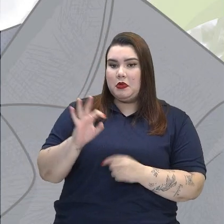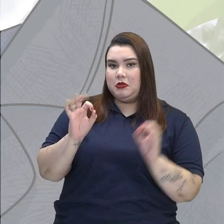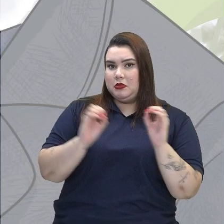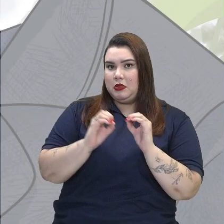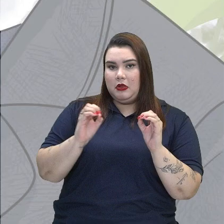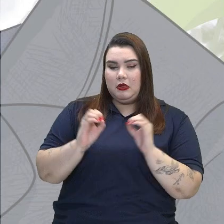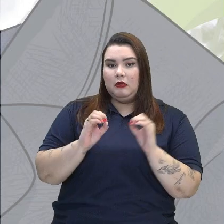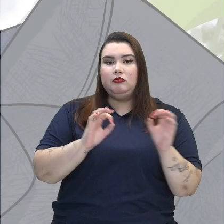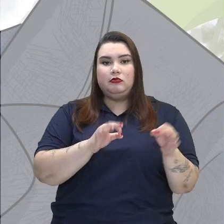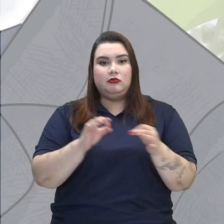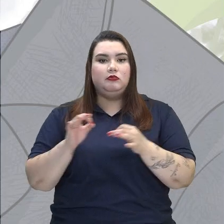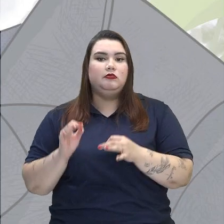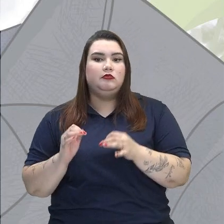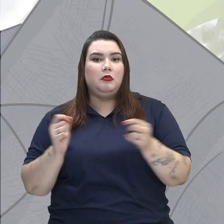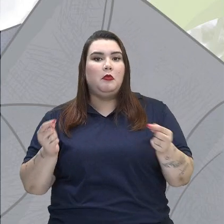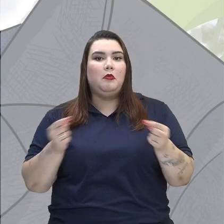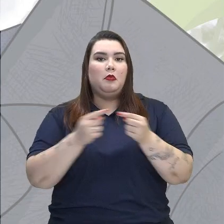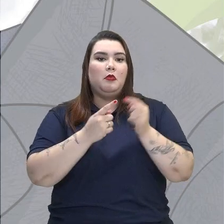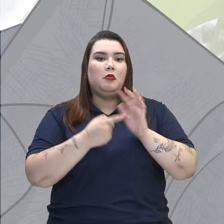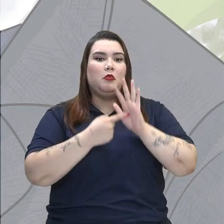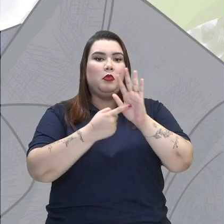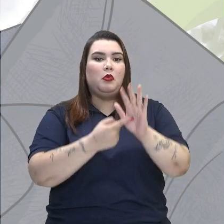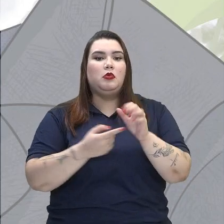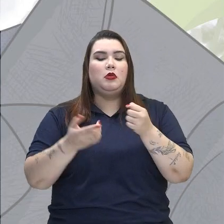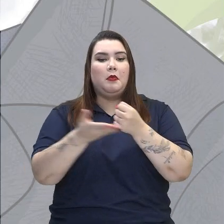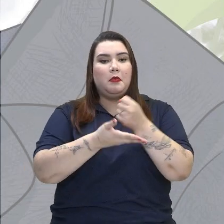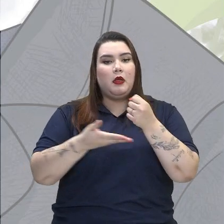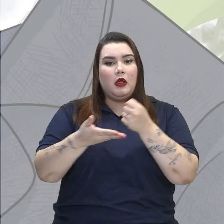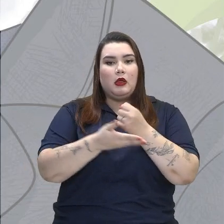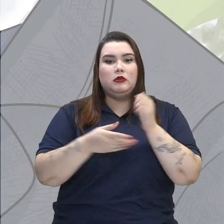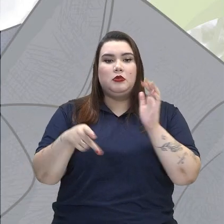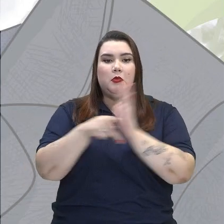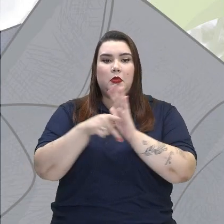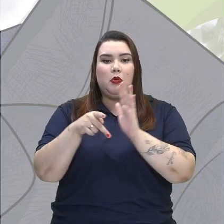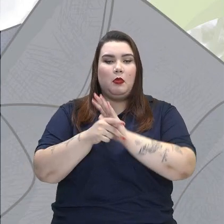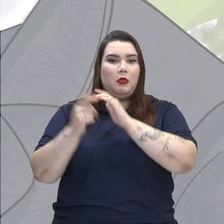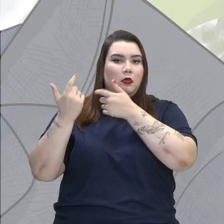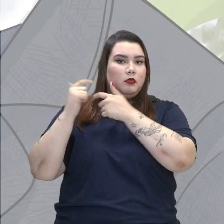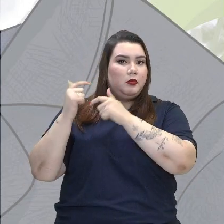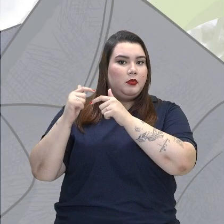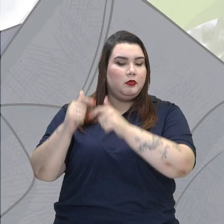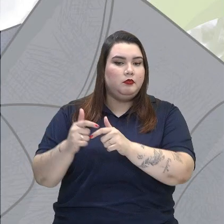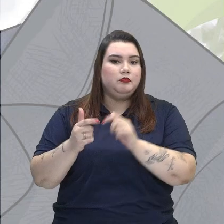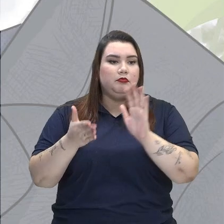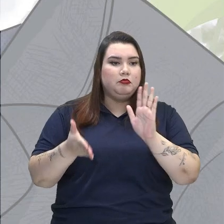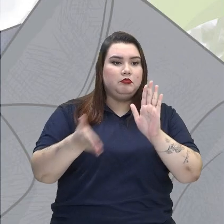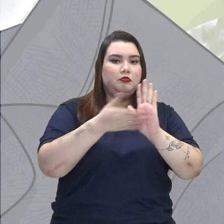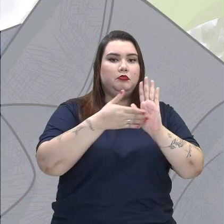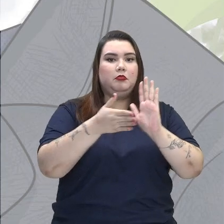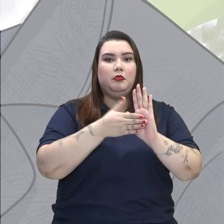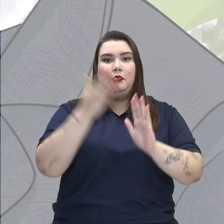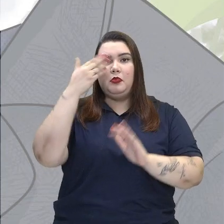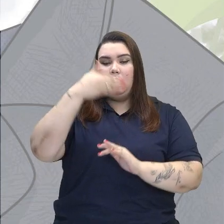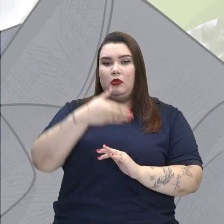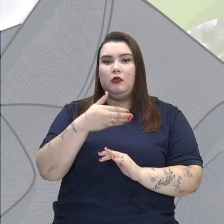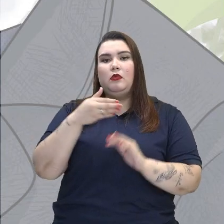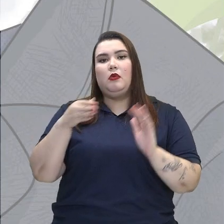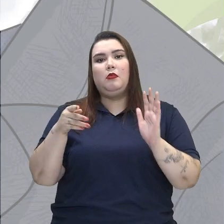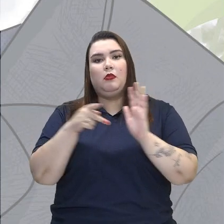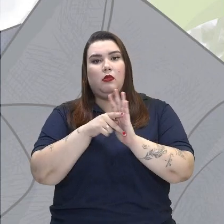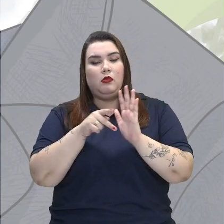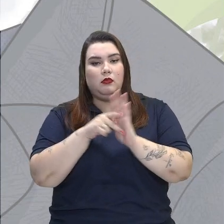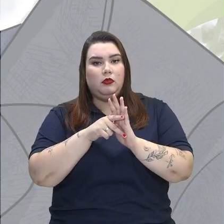processos, e revelou as bases estatísticas da herança e postulou a existência de uma unidade da herança